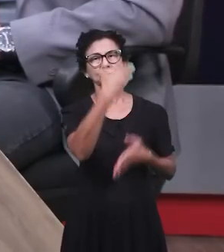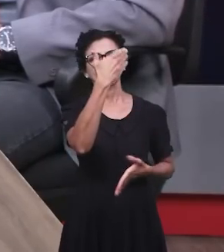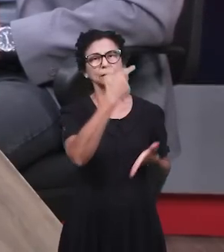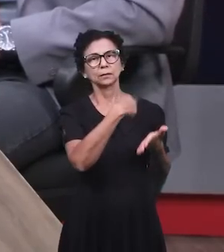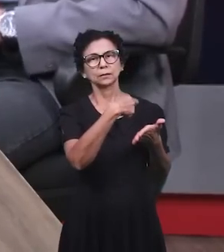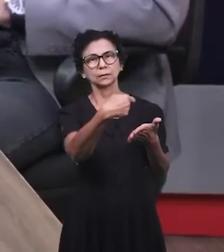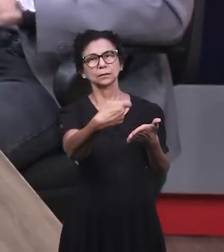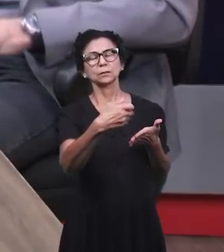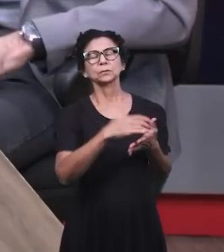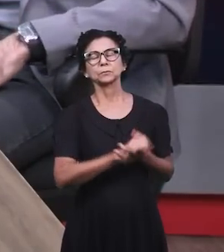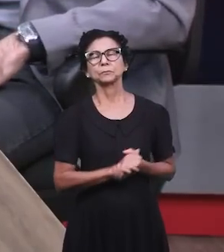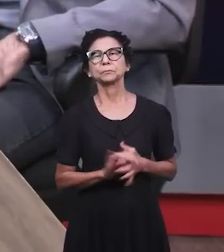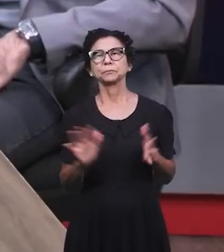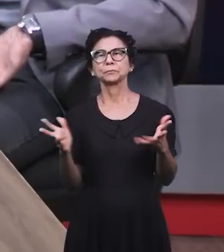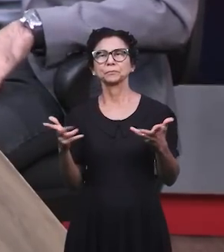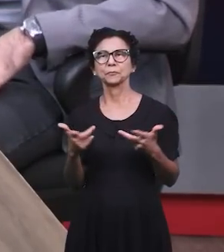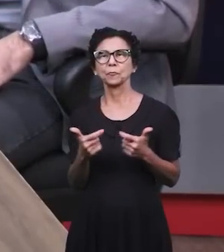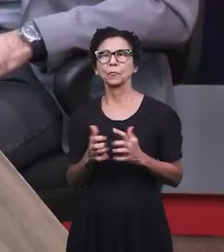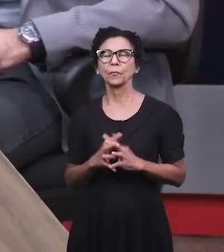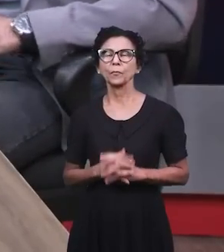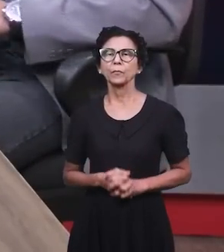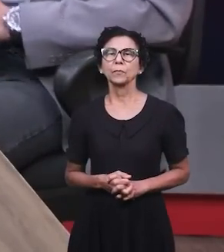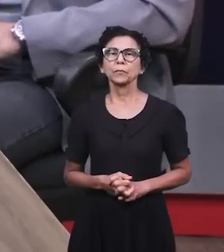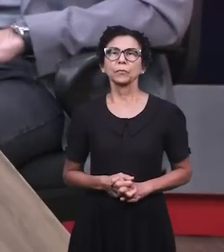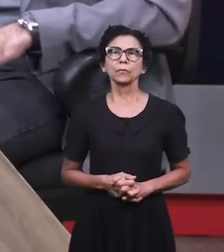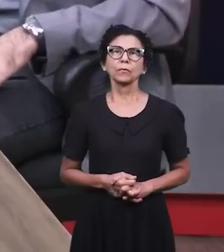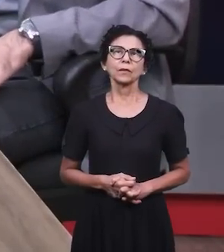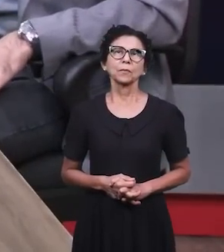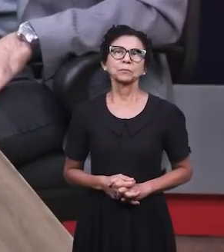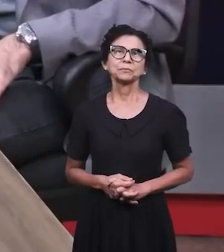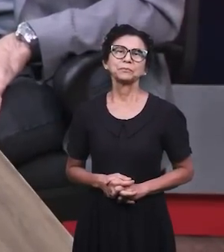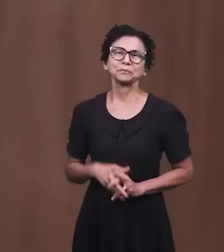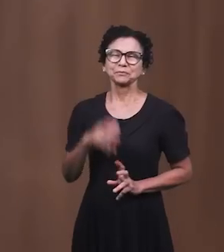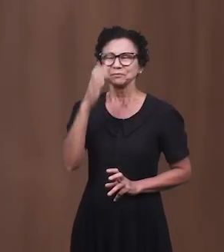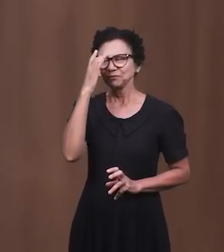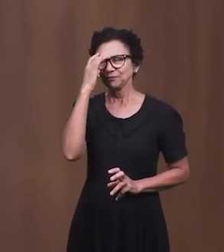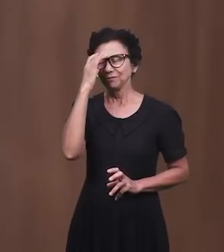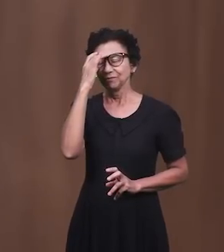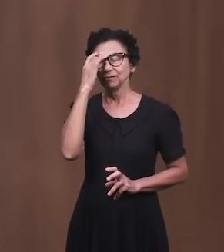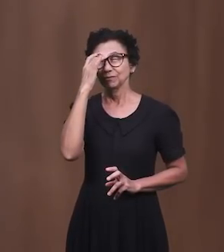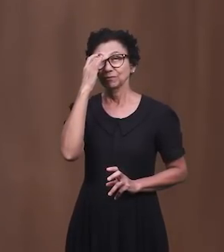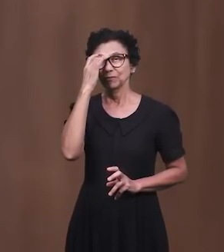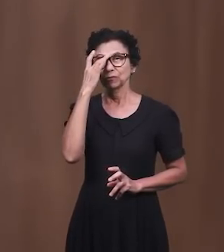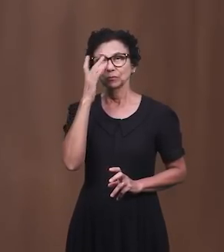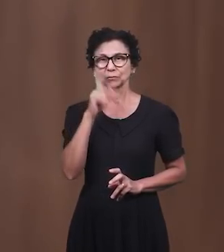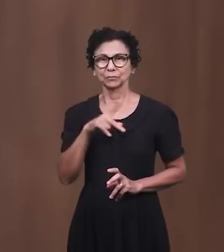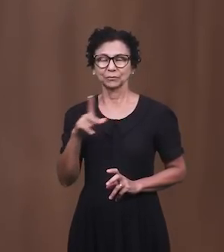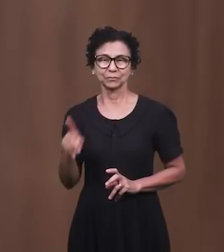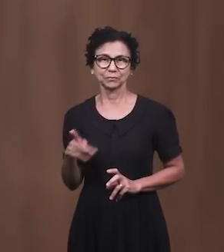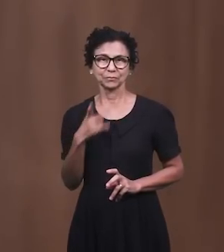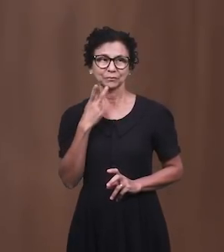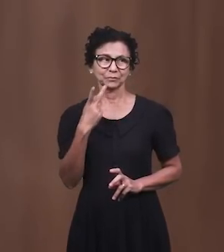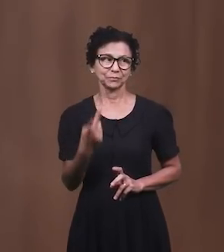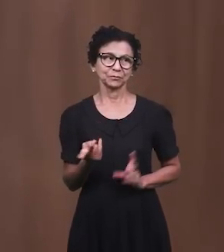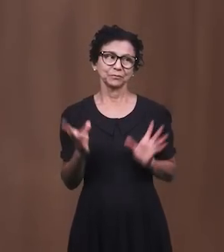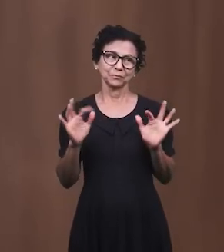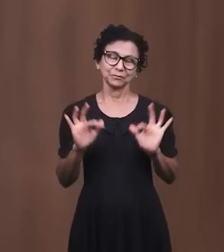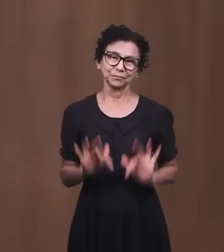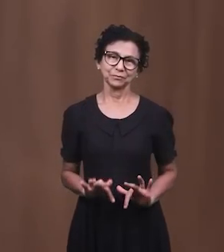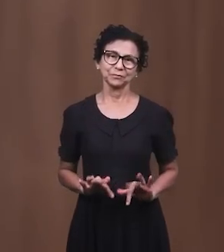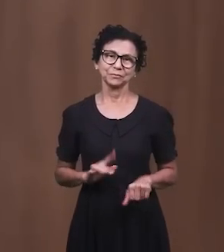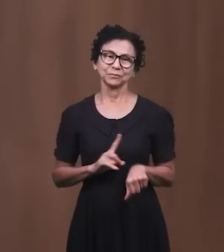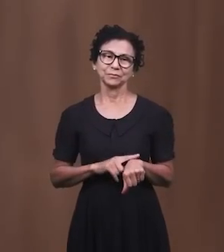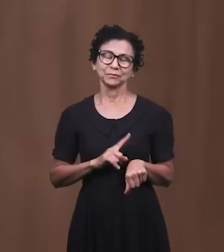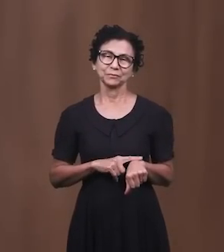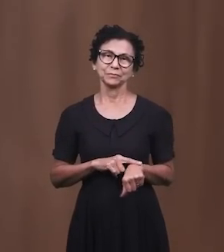Senhor. Maravilha, maravilha. Bom, conforme o próprio professor Marcos já mencionou, nosso tempo já chegou ao fim. Nós